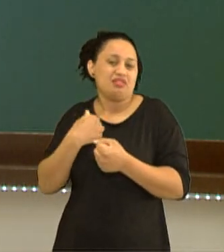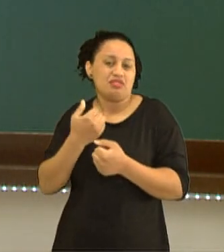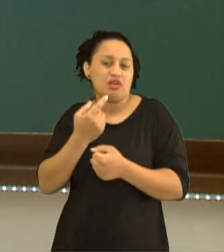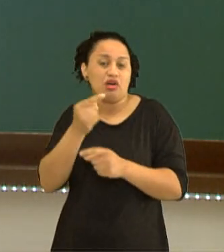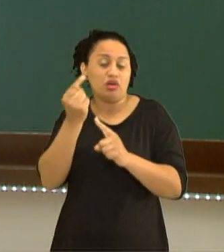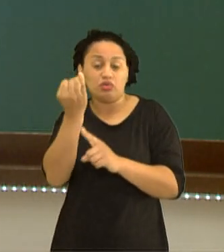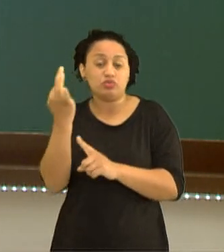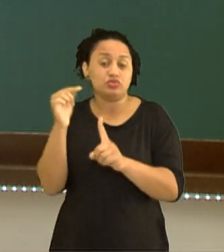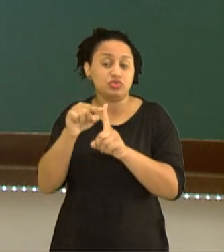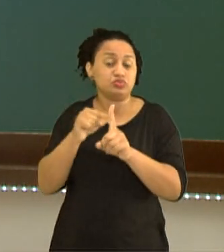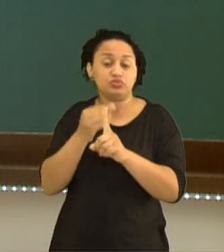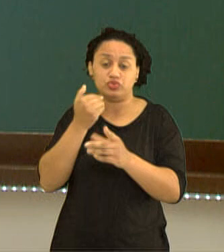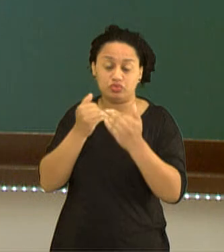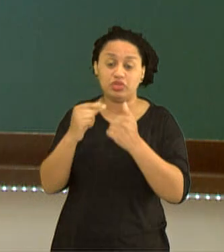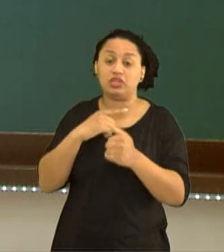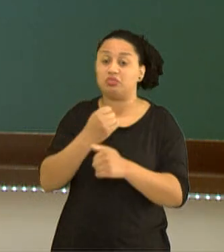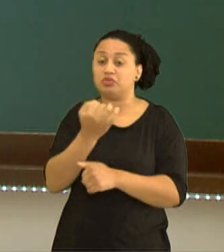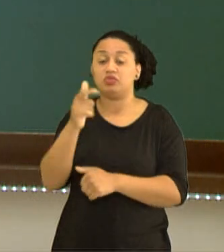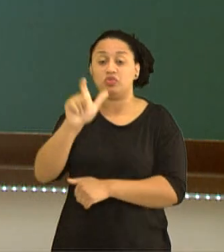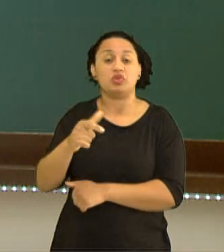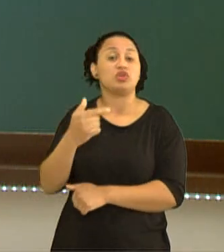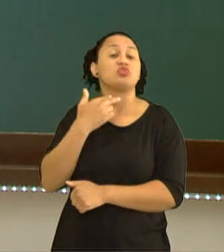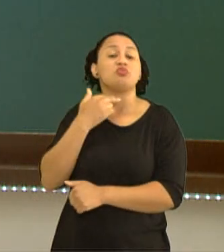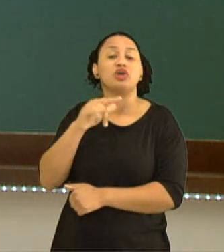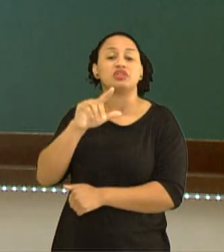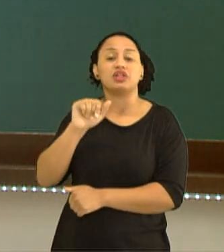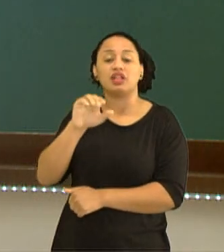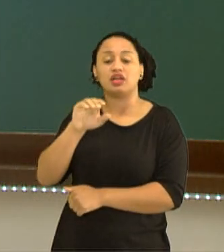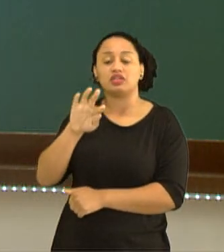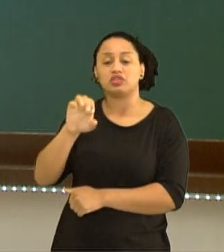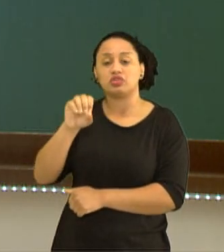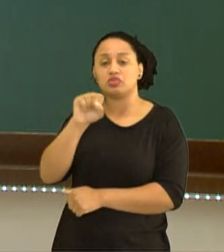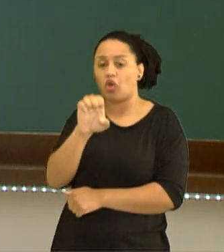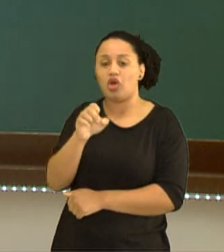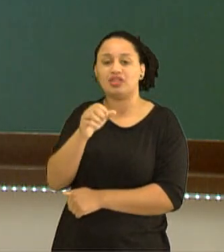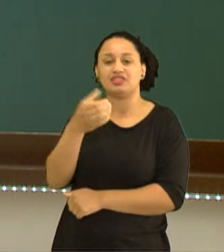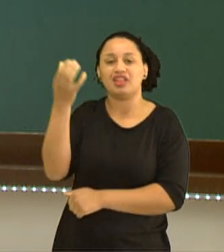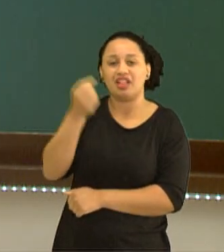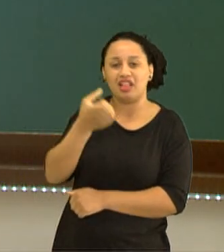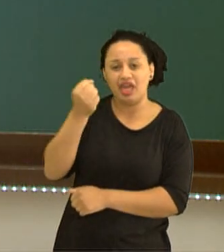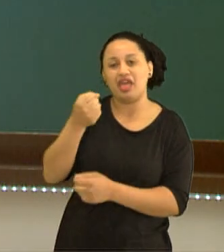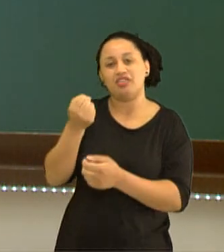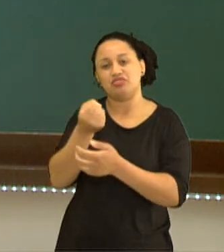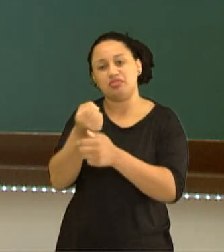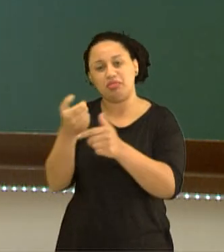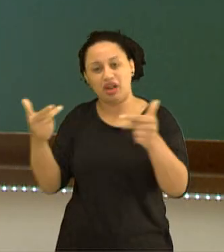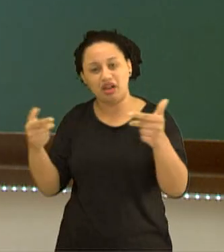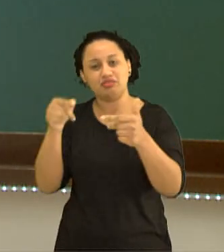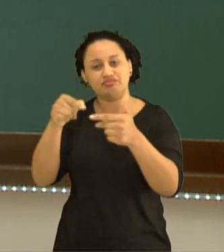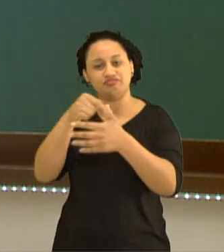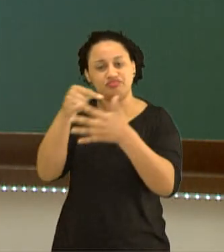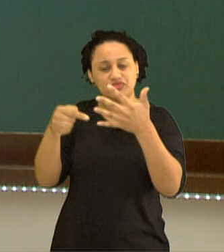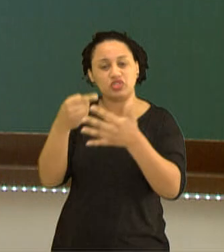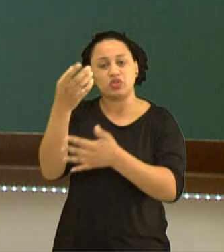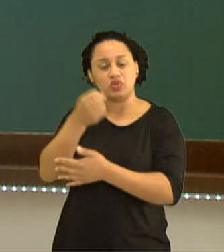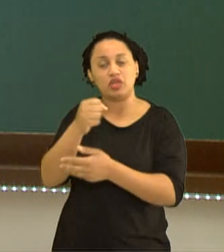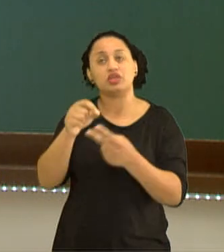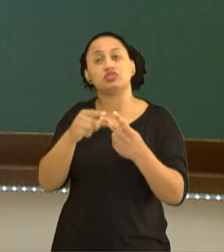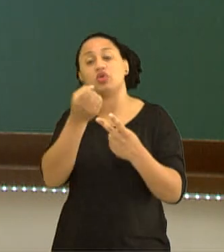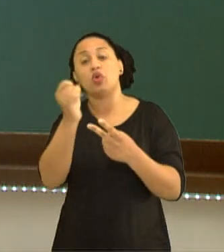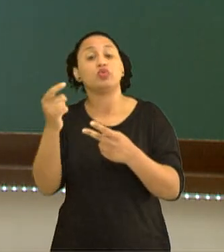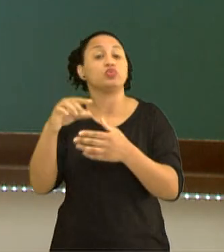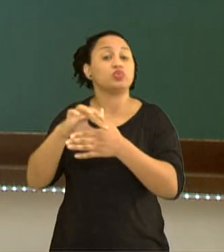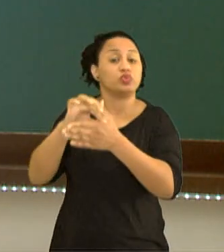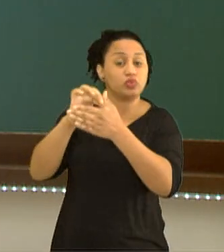que têm intolerância à lactose, por exemplo, não podem tomar leite ou derivados de leite. Outros não se dão bem com